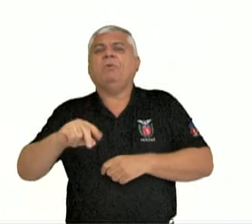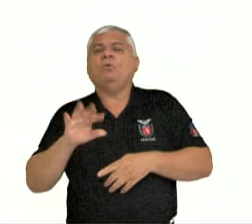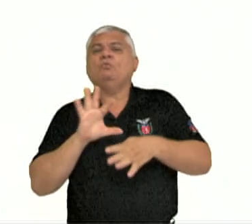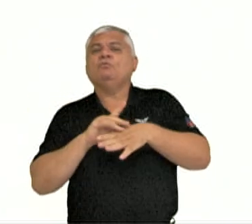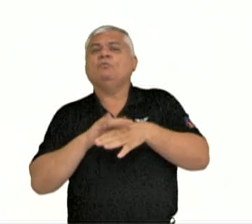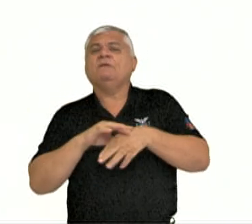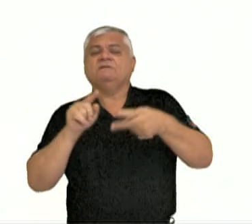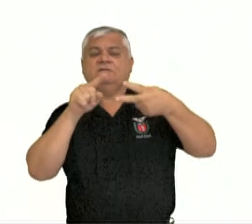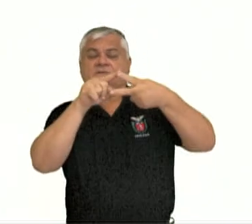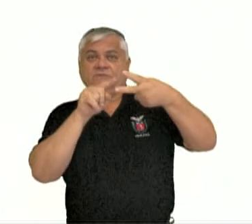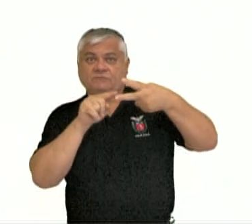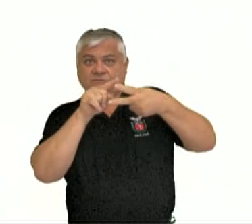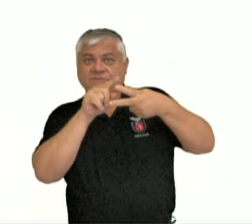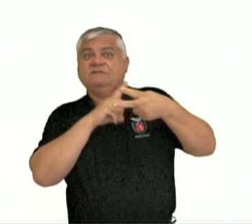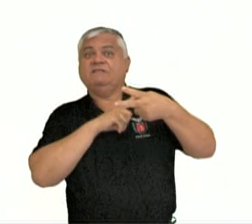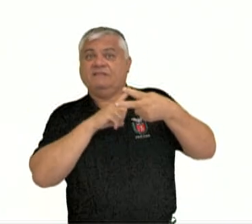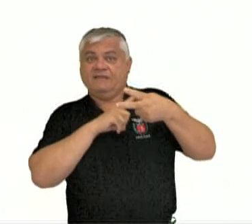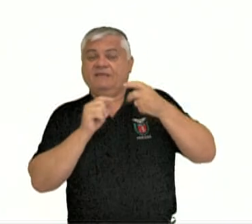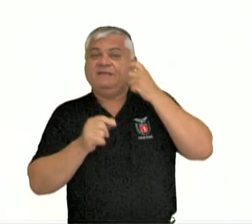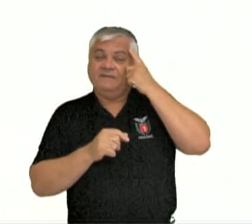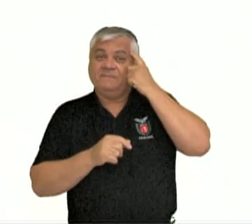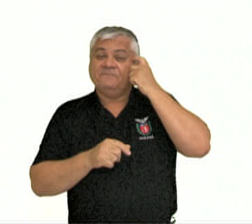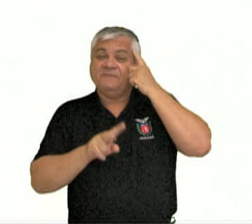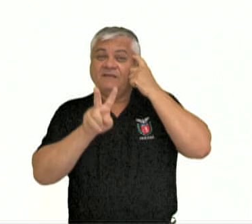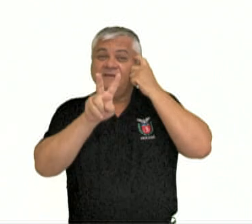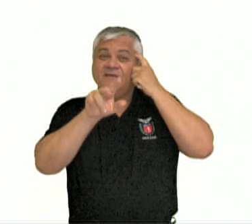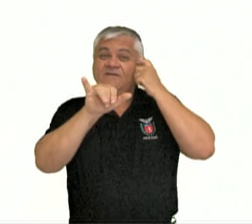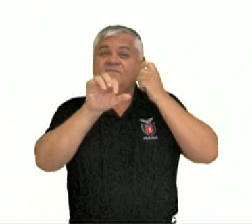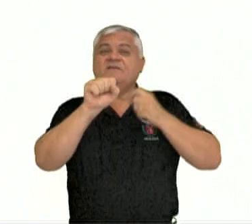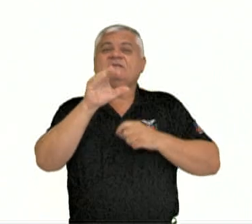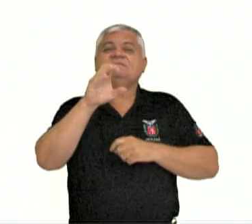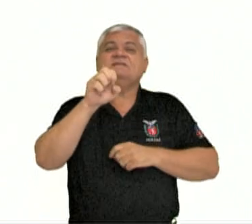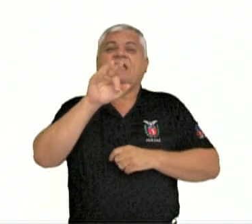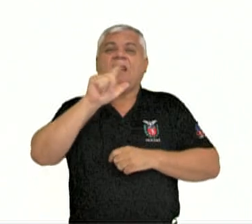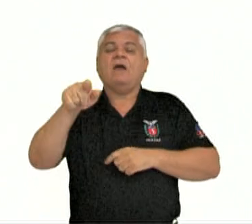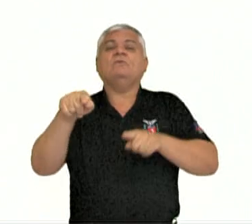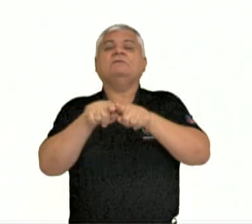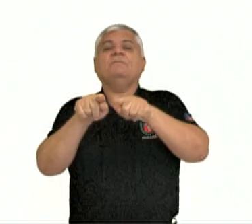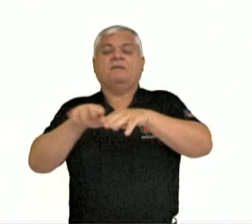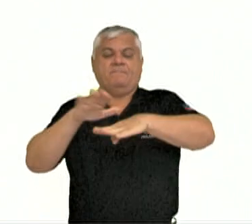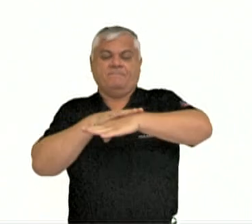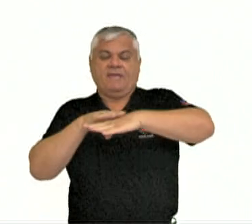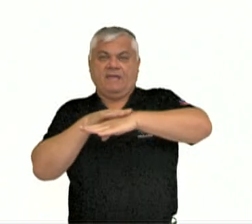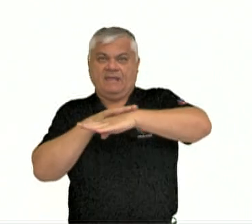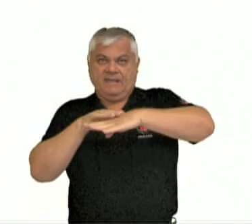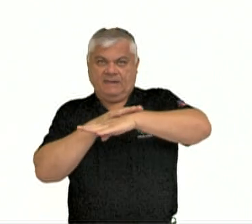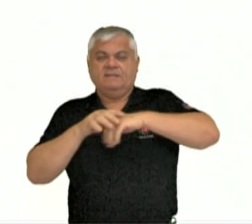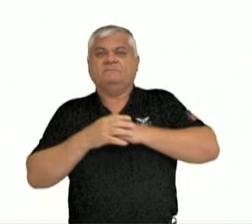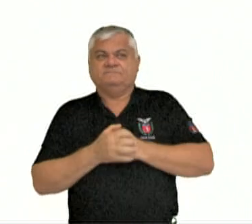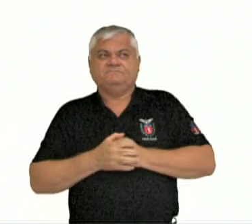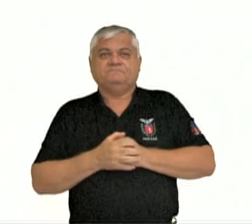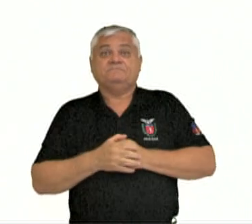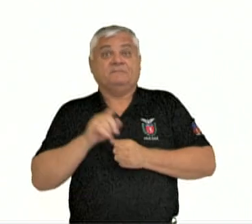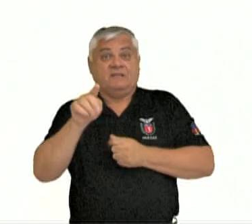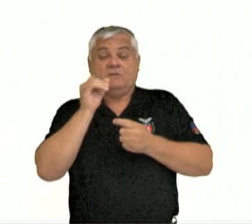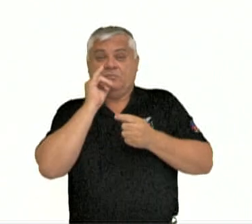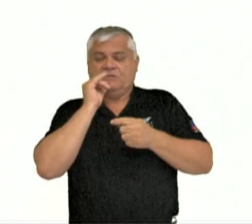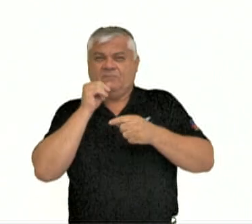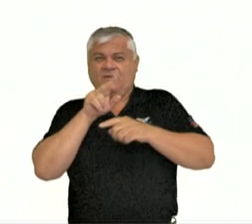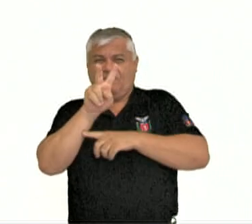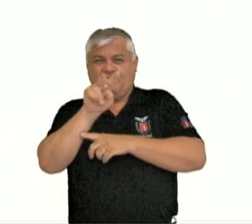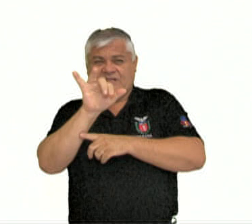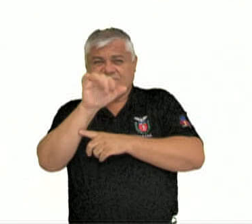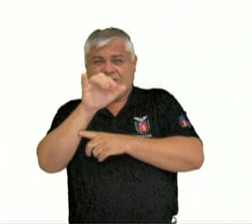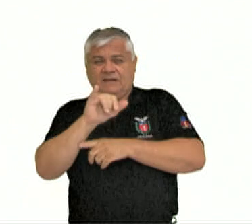de doença, a leishmaniose visceral e a leishmaniose de pele. A visceral ocasiona em